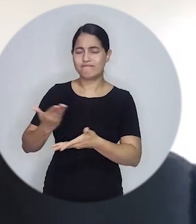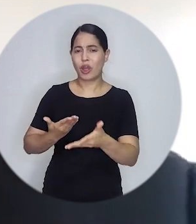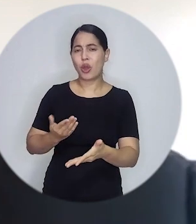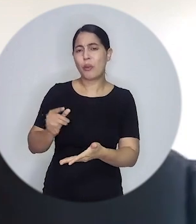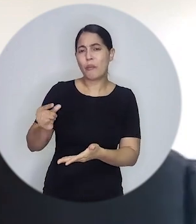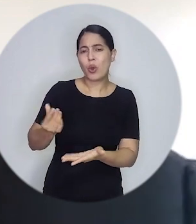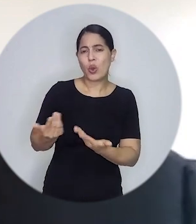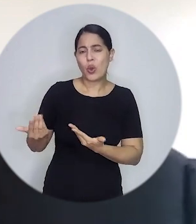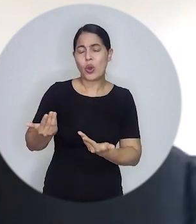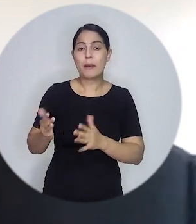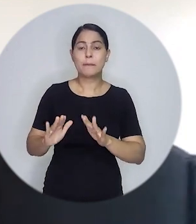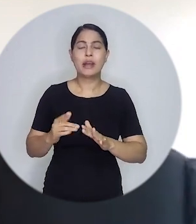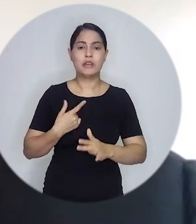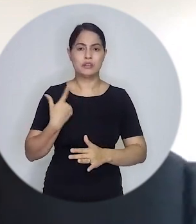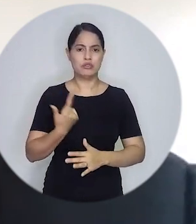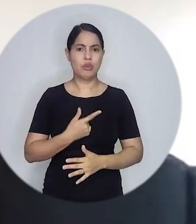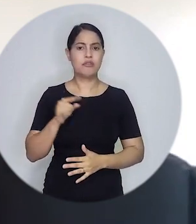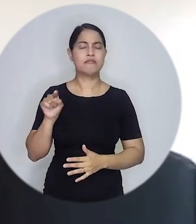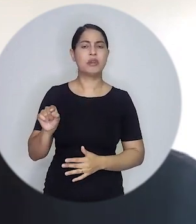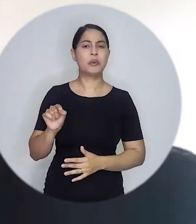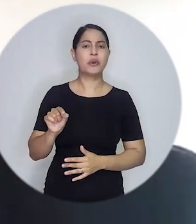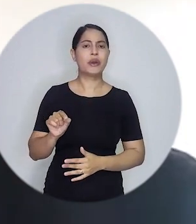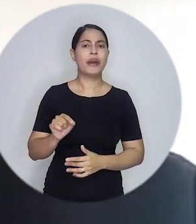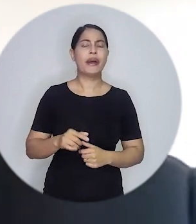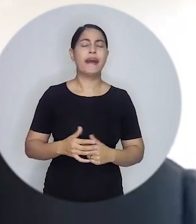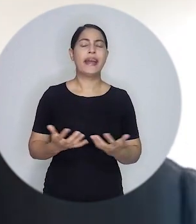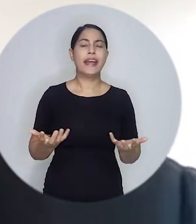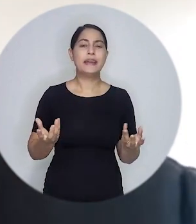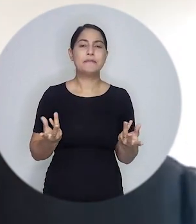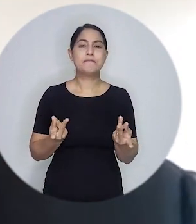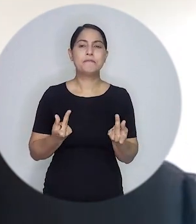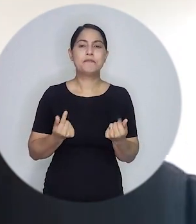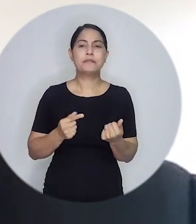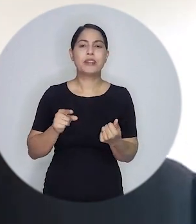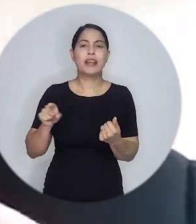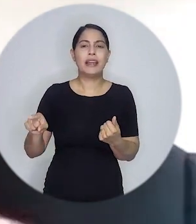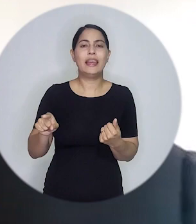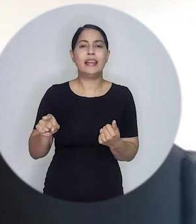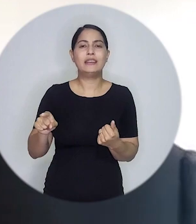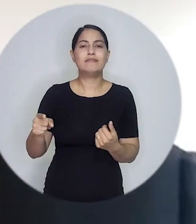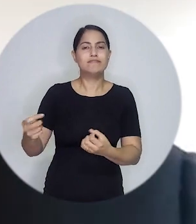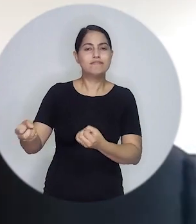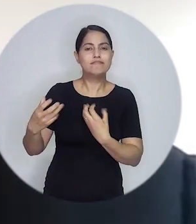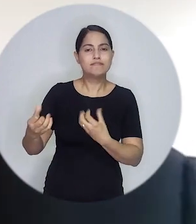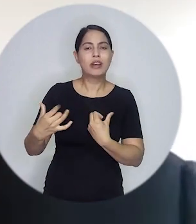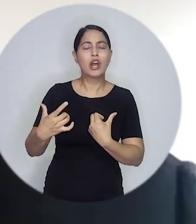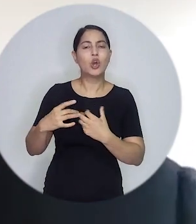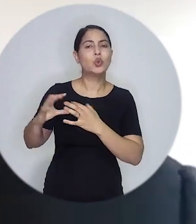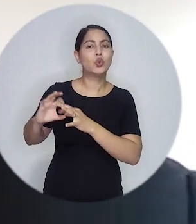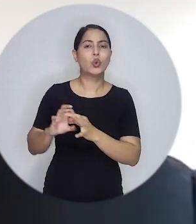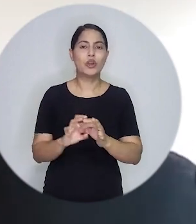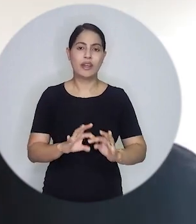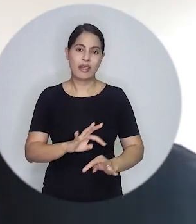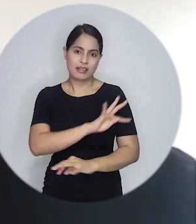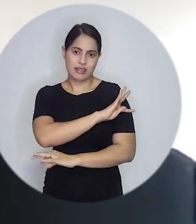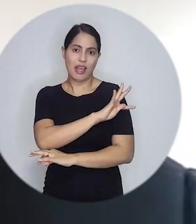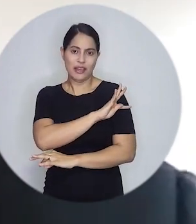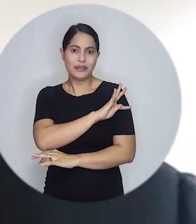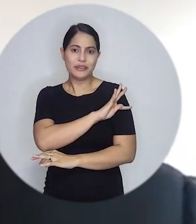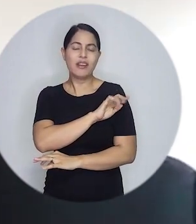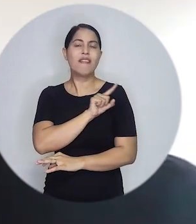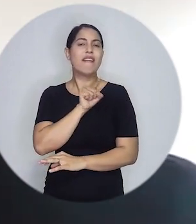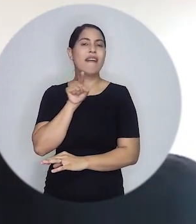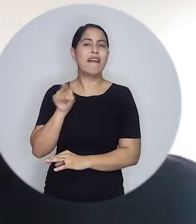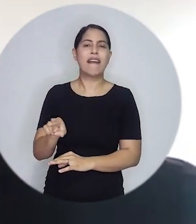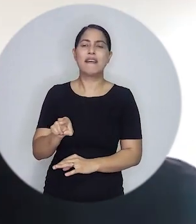uma admiração profunda como farol, como um transferidor de conhecimento técnico